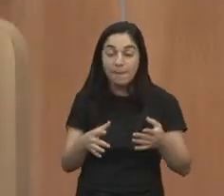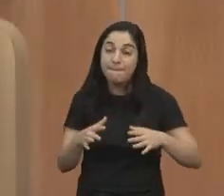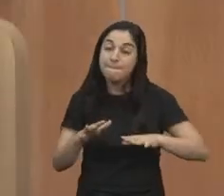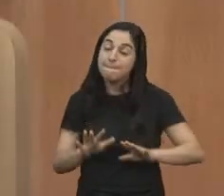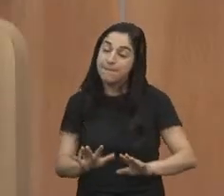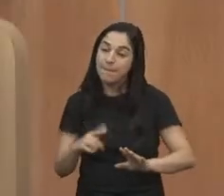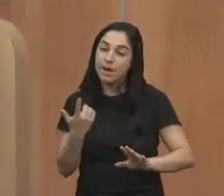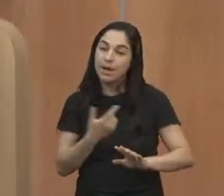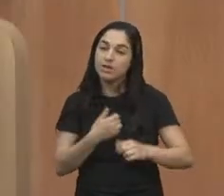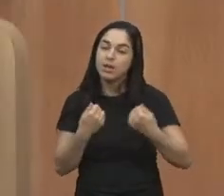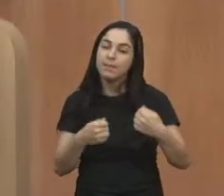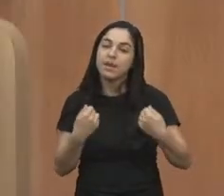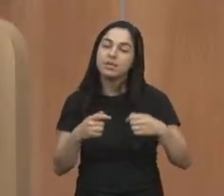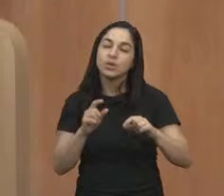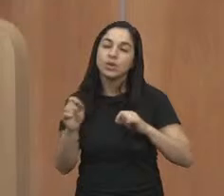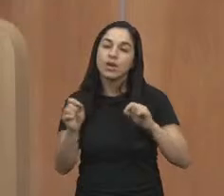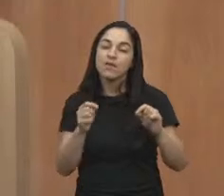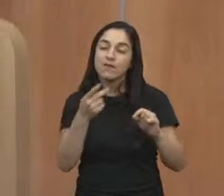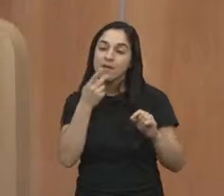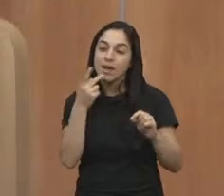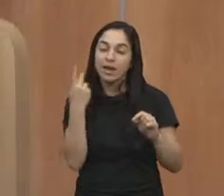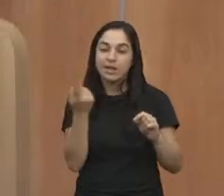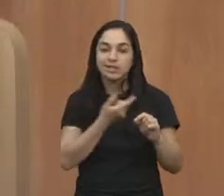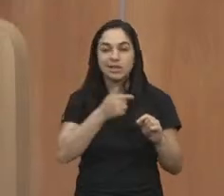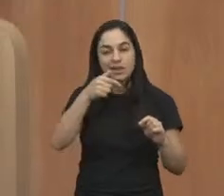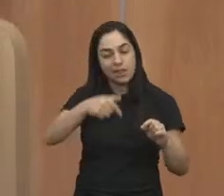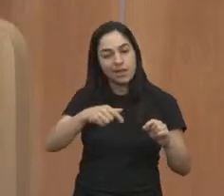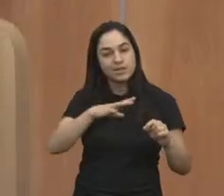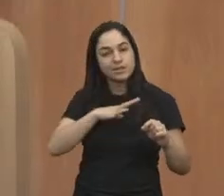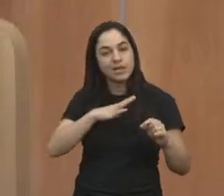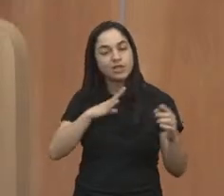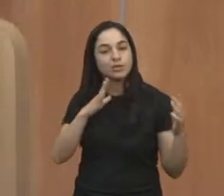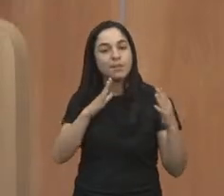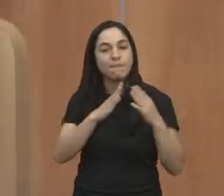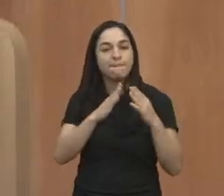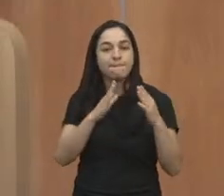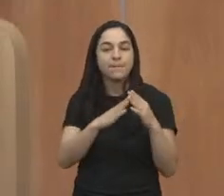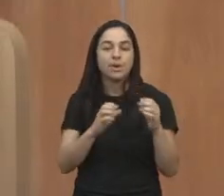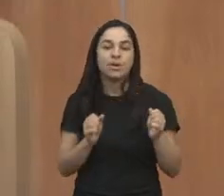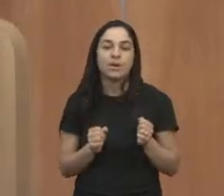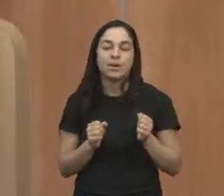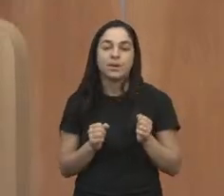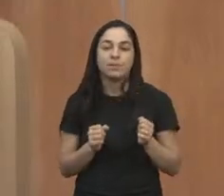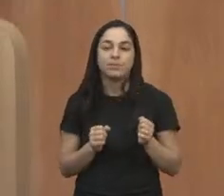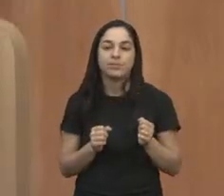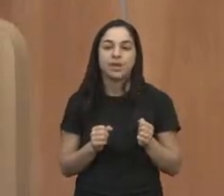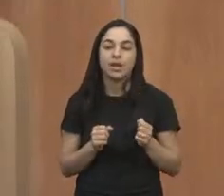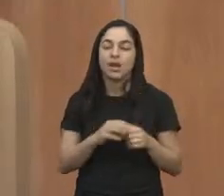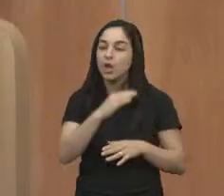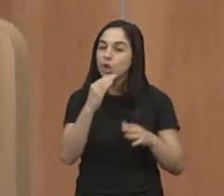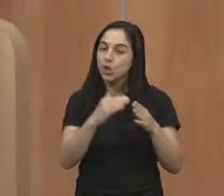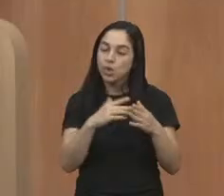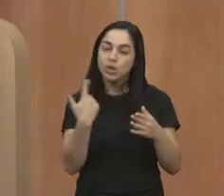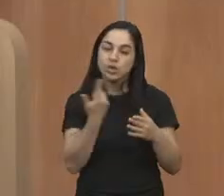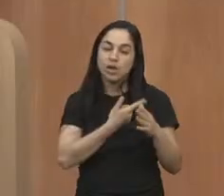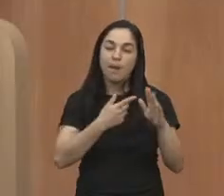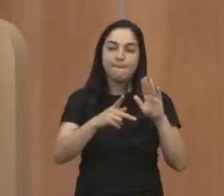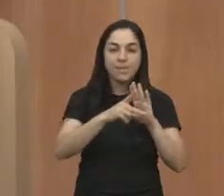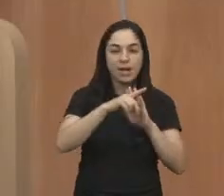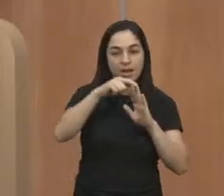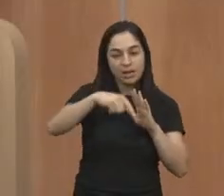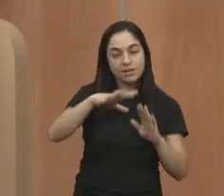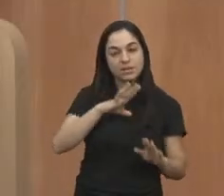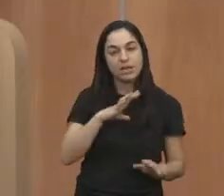precisa mencionar que nós moramos em uma cidade e a cidade é composta por todos nós, e nós temos direitos